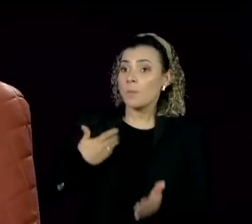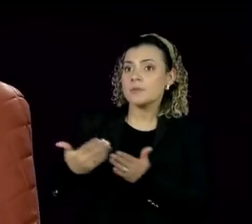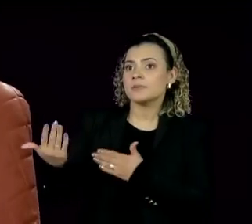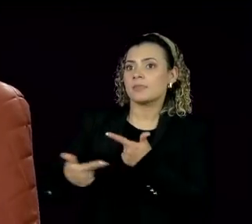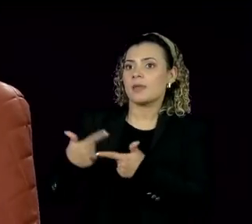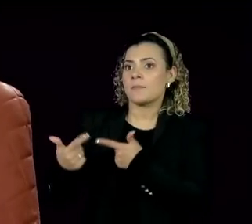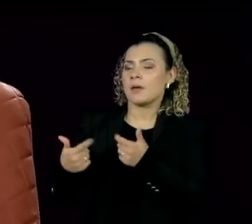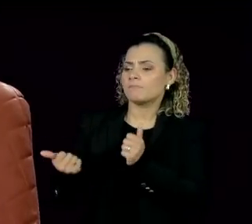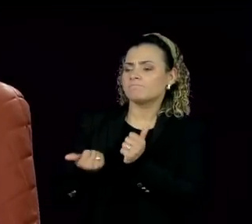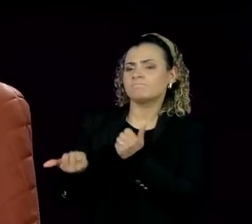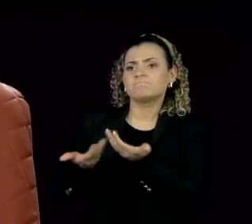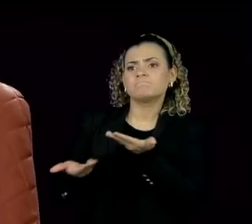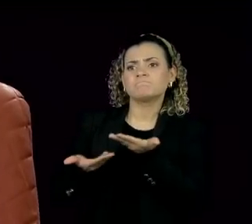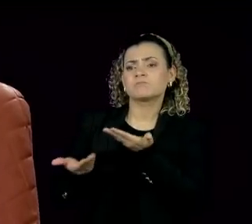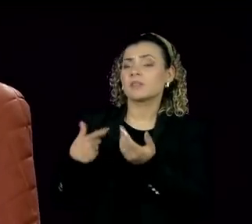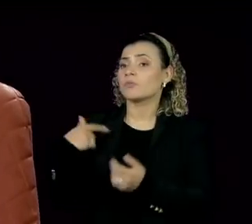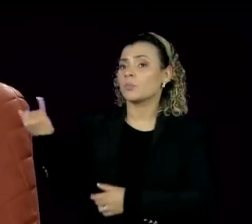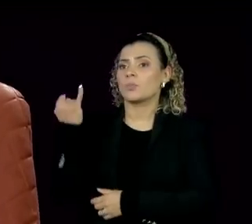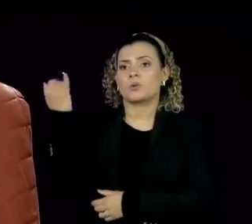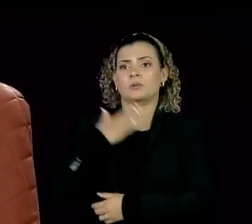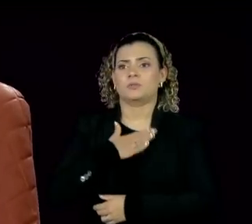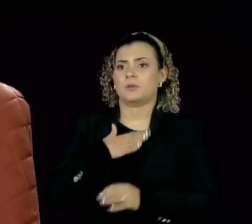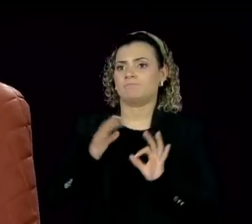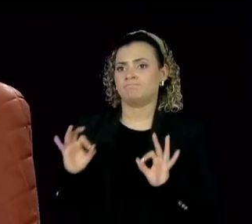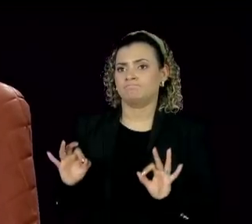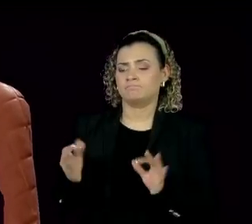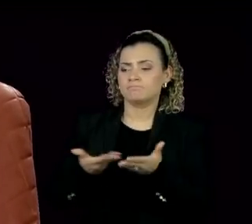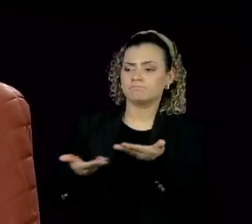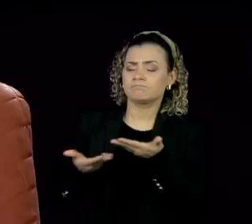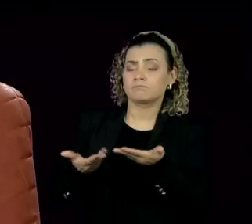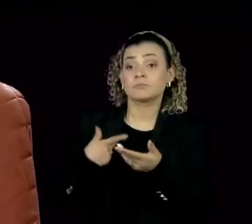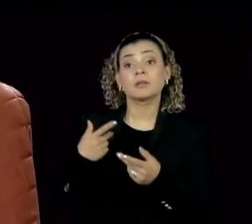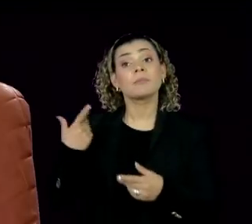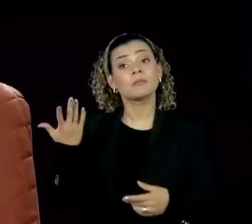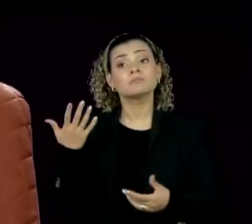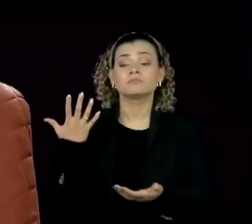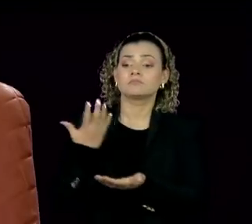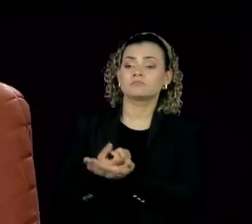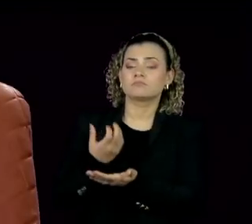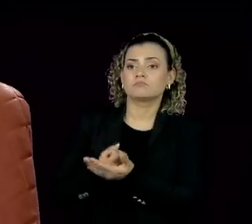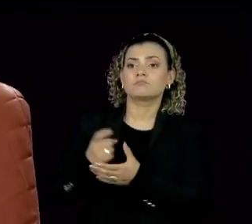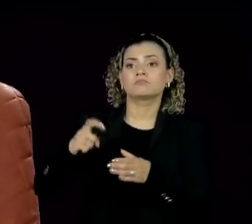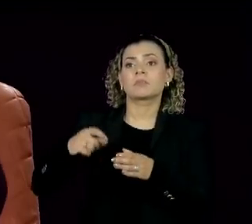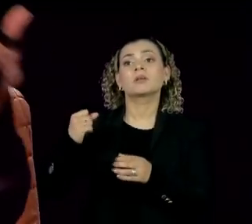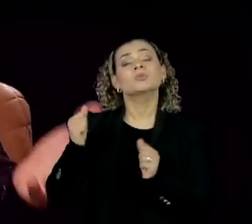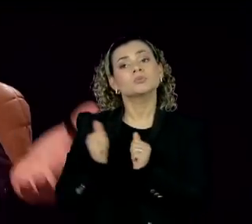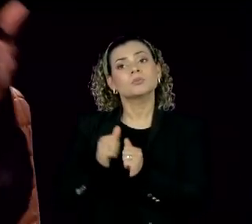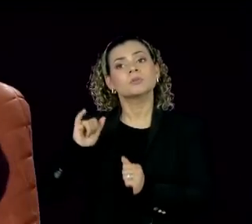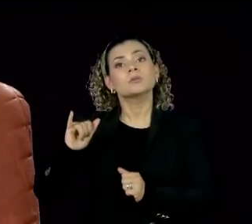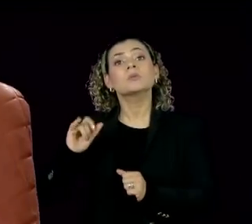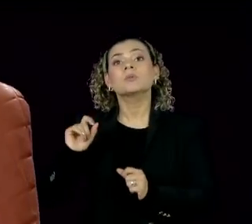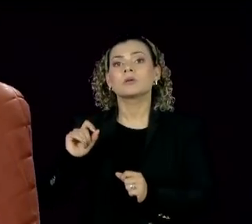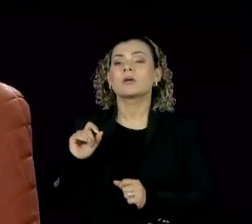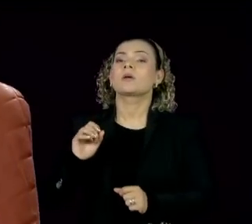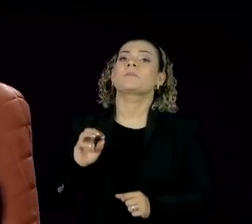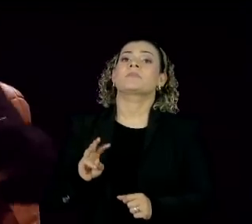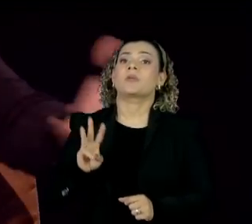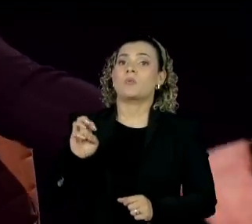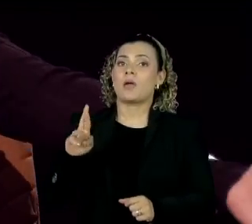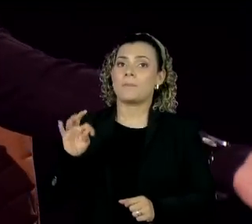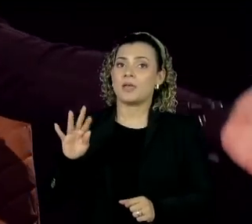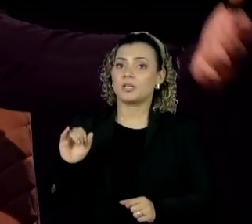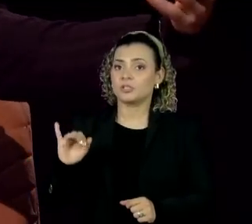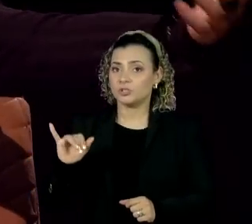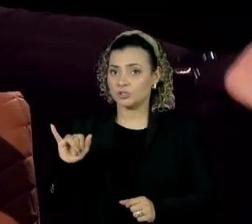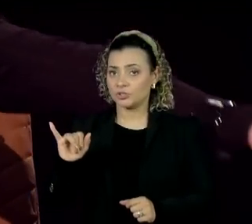muito importante para mim. E aí, num desses discos que eu estava participando do Fausto, quem estava produzindo era o Herbert Viana.